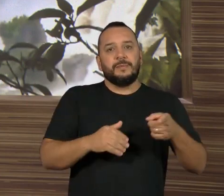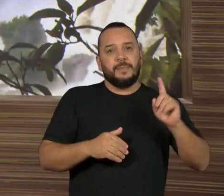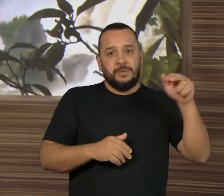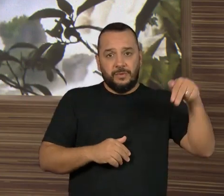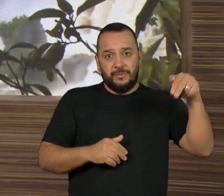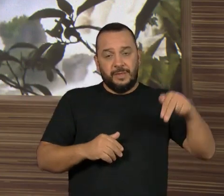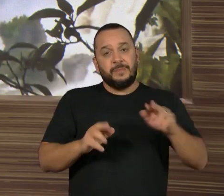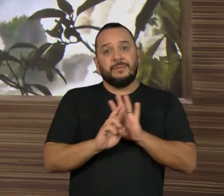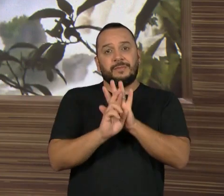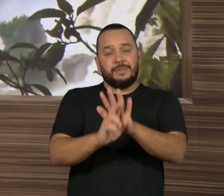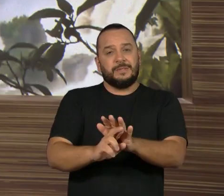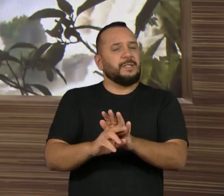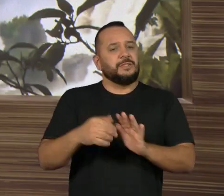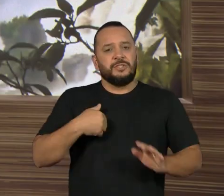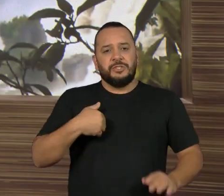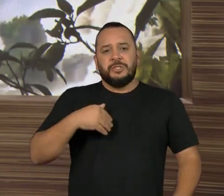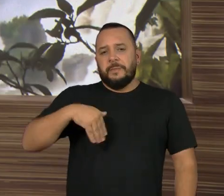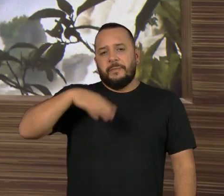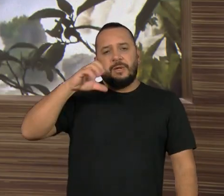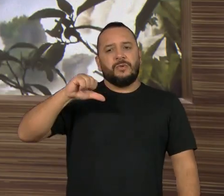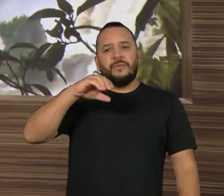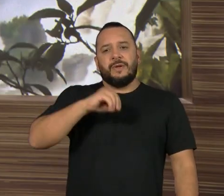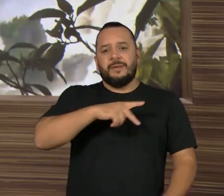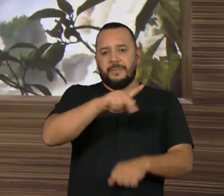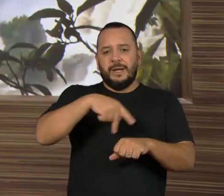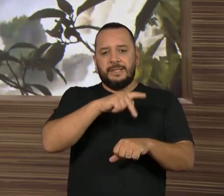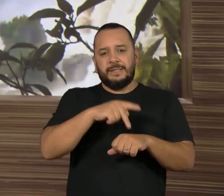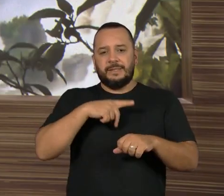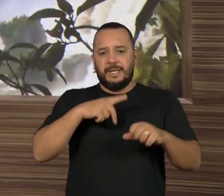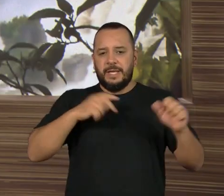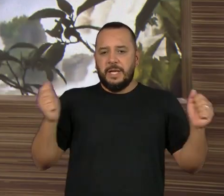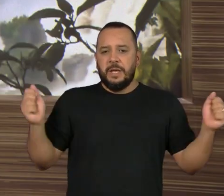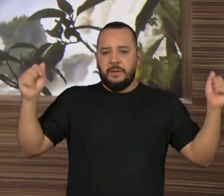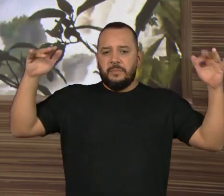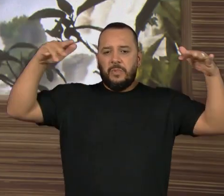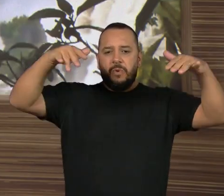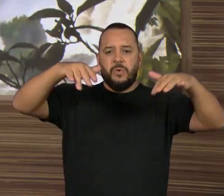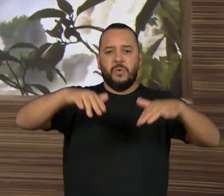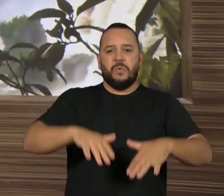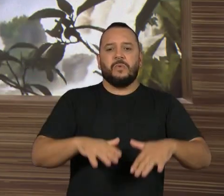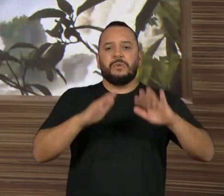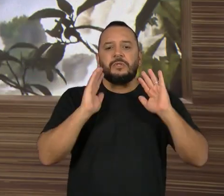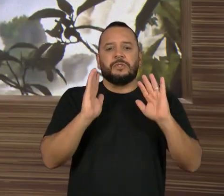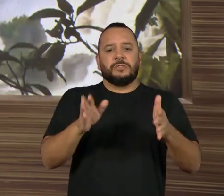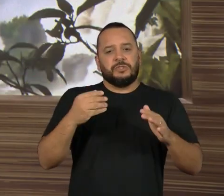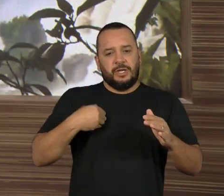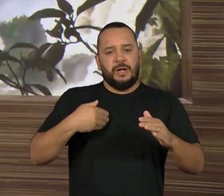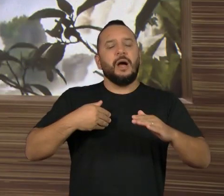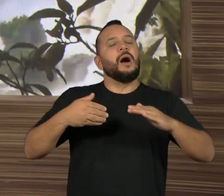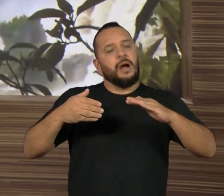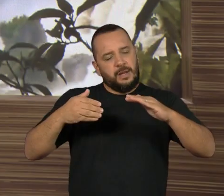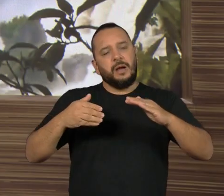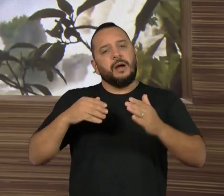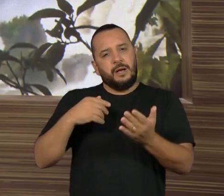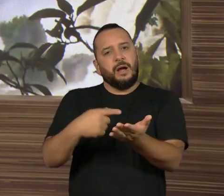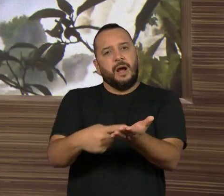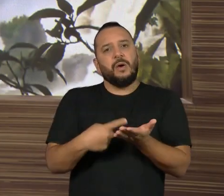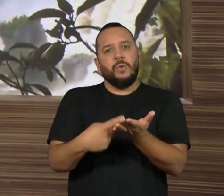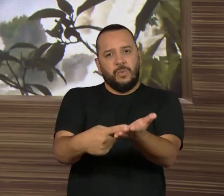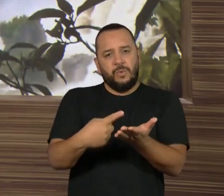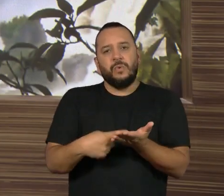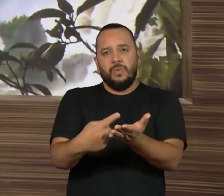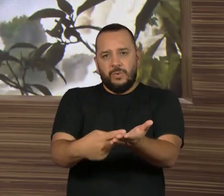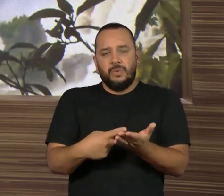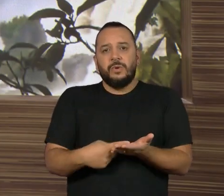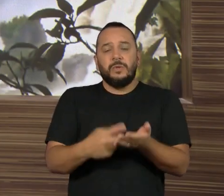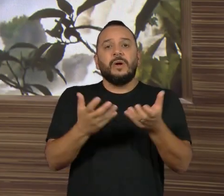190 países tentarão avançar na implementação do Marco Global da Biodiversidade. O acordo pretende frear a